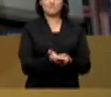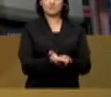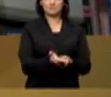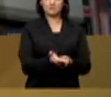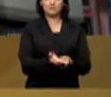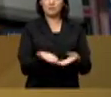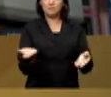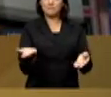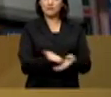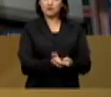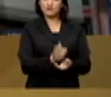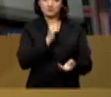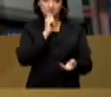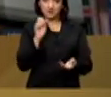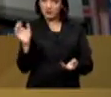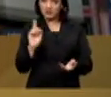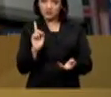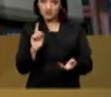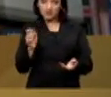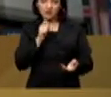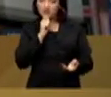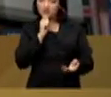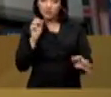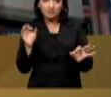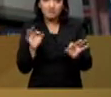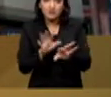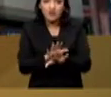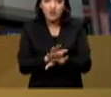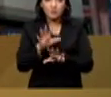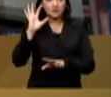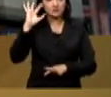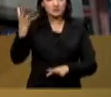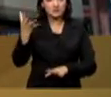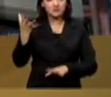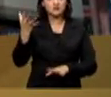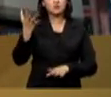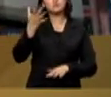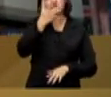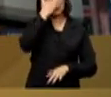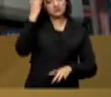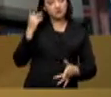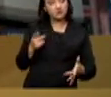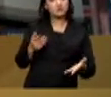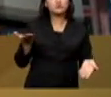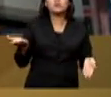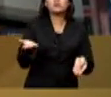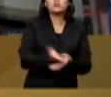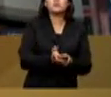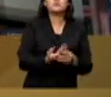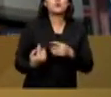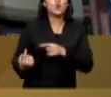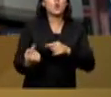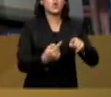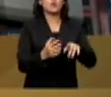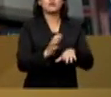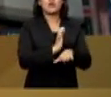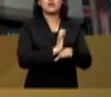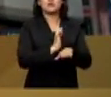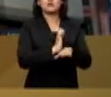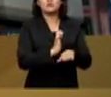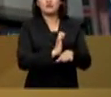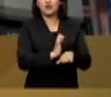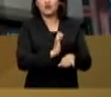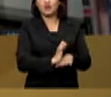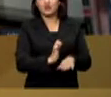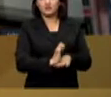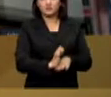pendentes de julgamento, movidas por contribuintes em face dos estados,